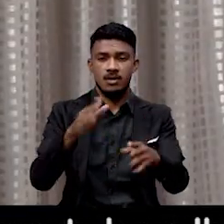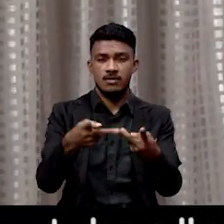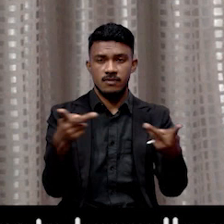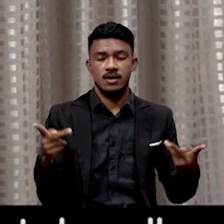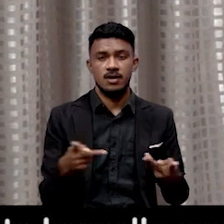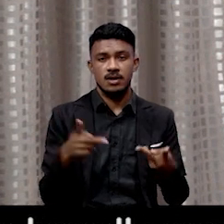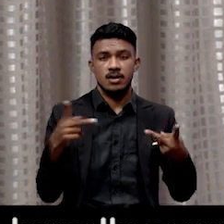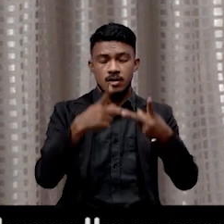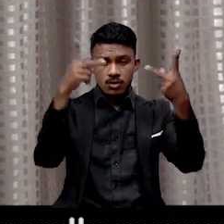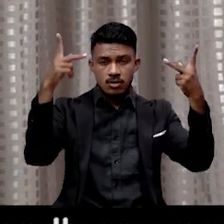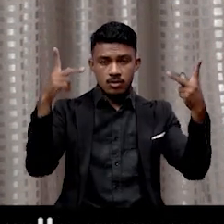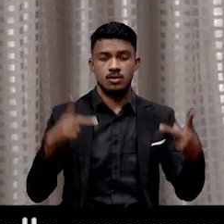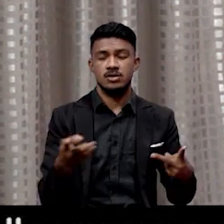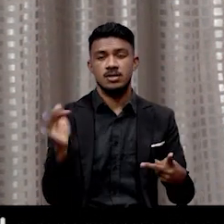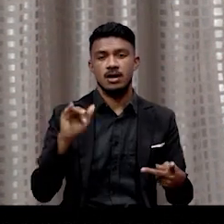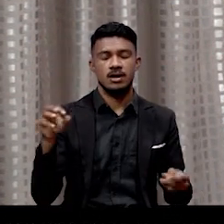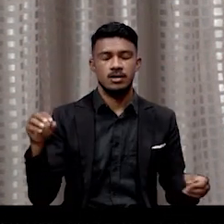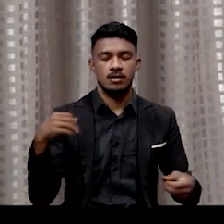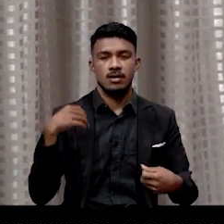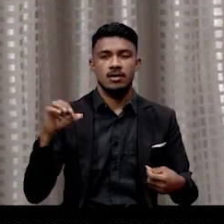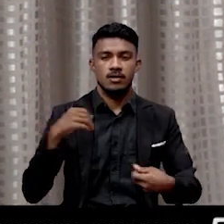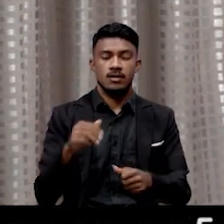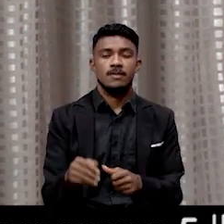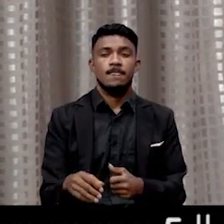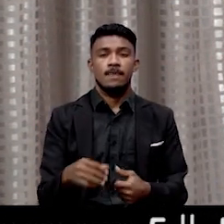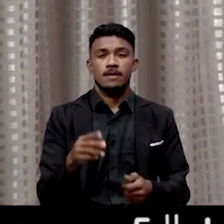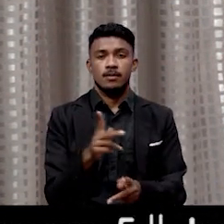dia antau at antisipa dane ami ham negri